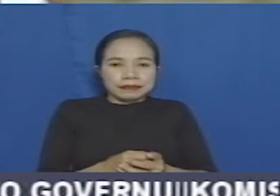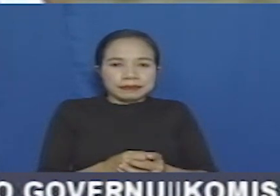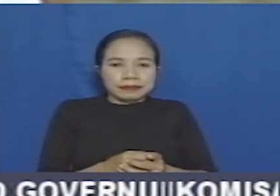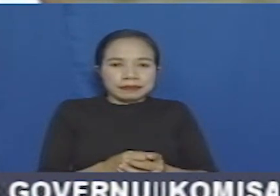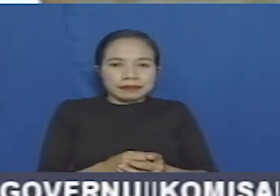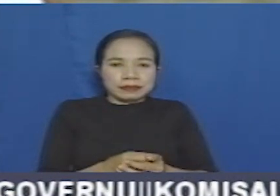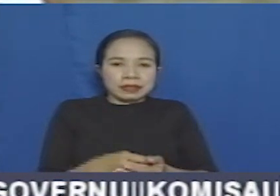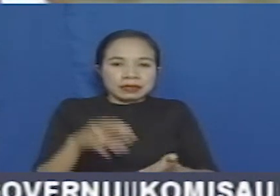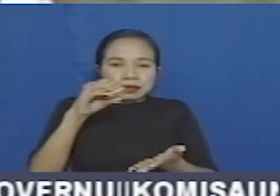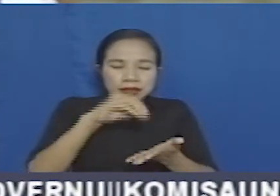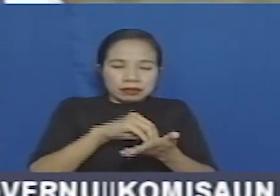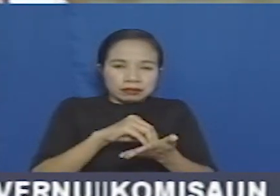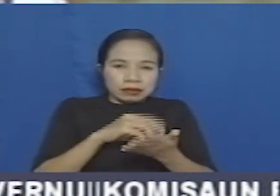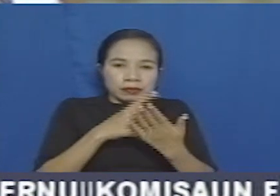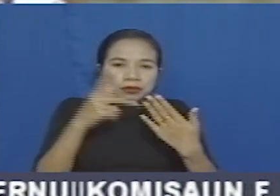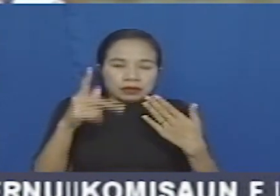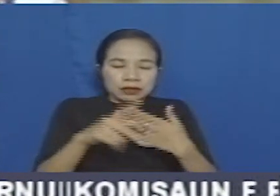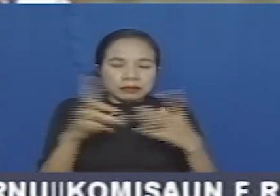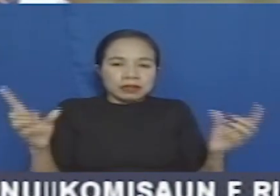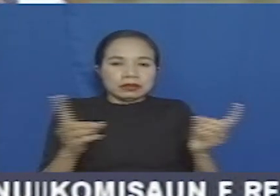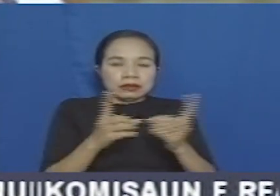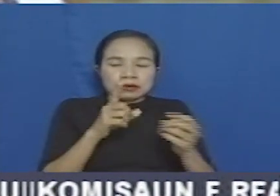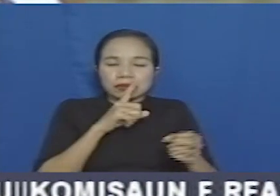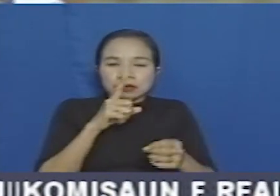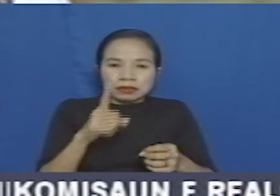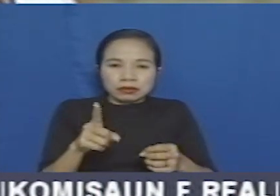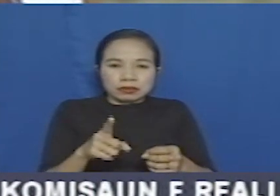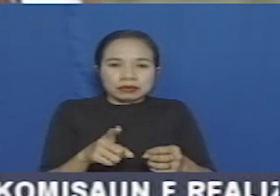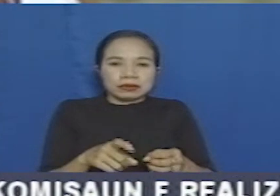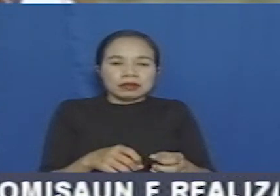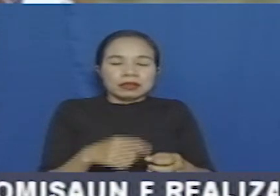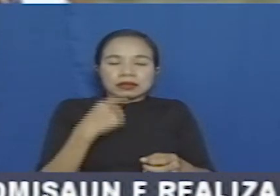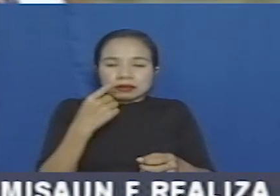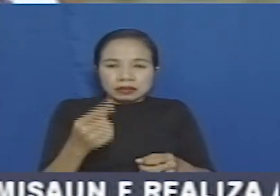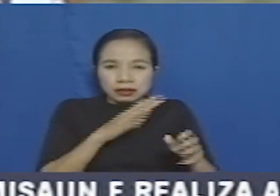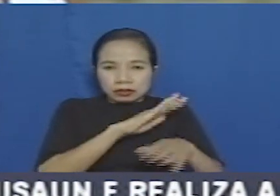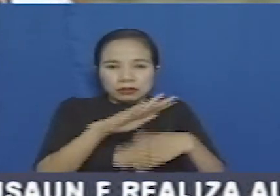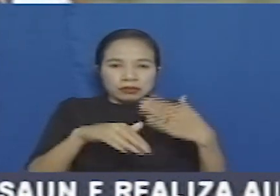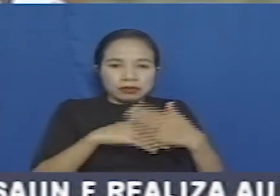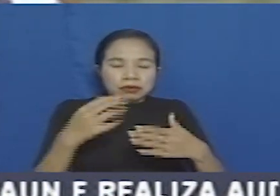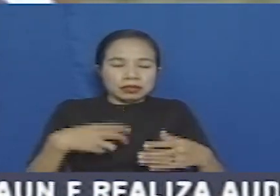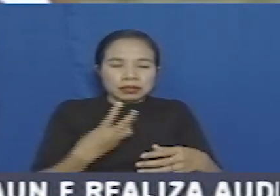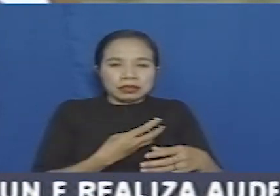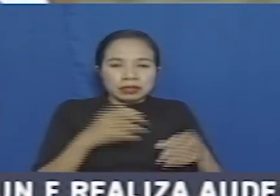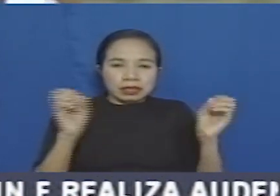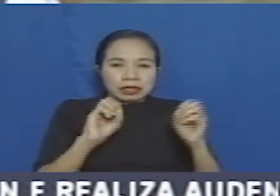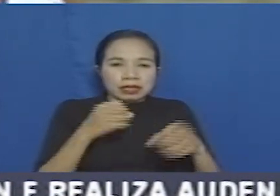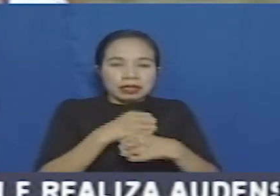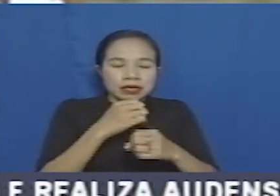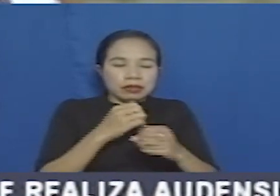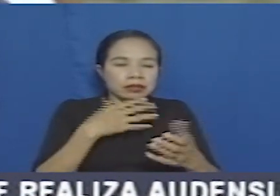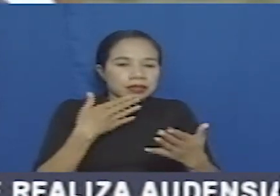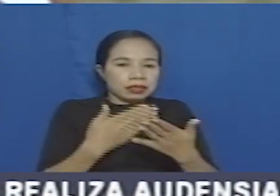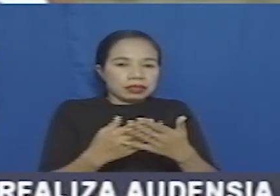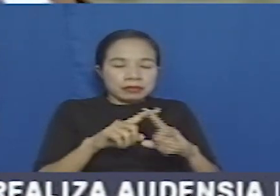ter assunto da nebem acontece realidade para que ele a ter de encata por todo o nebem está lhe né dia. Mas está